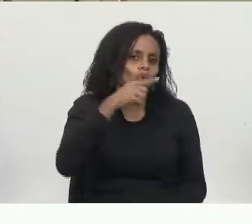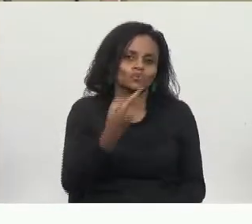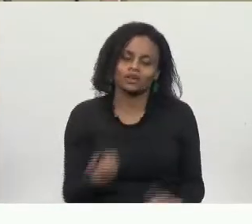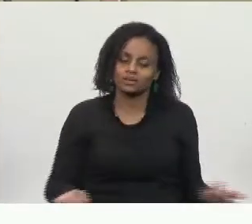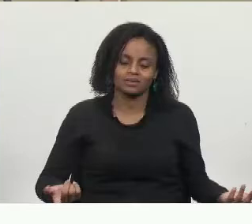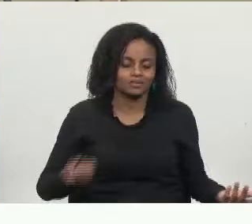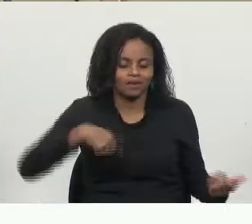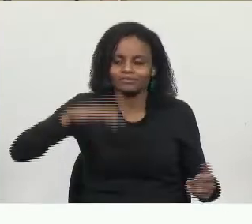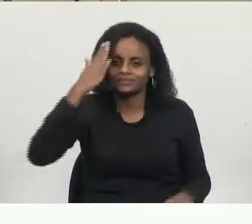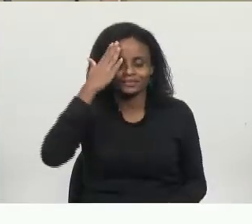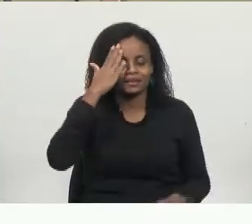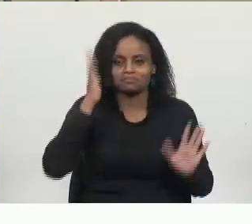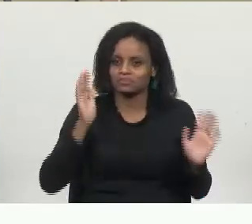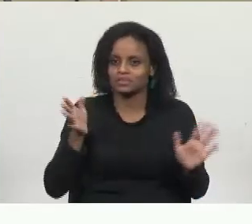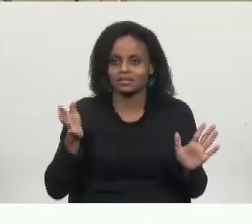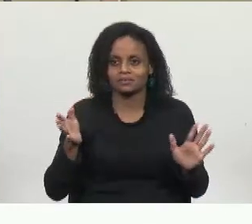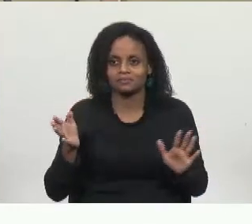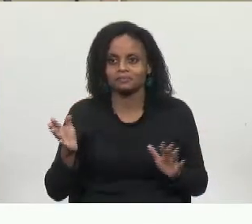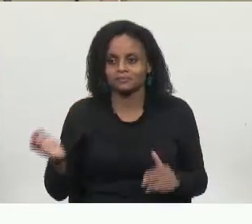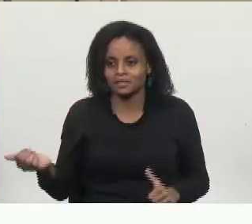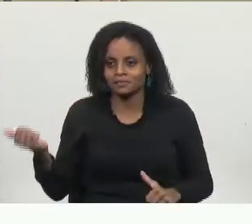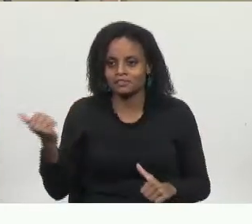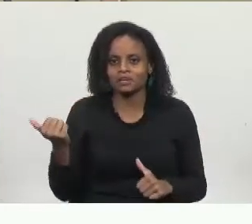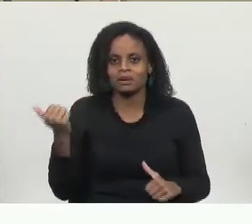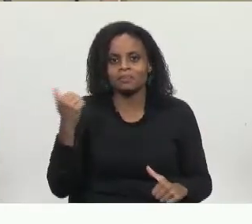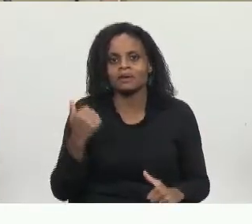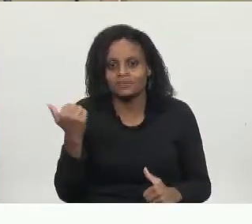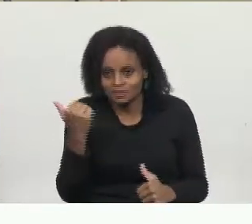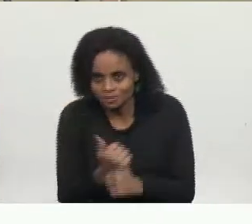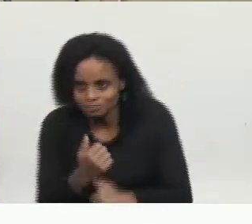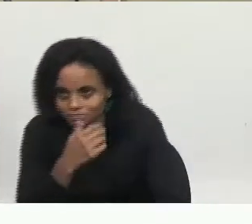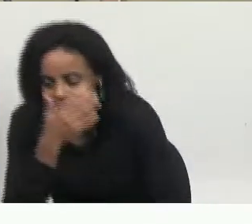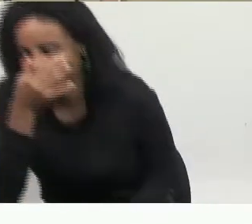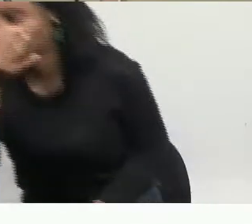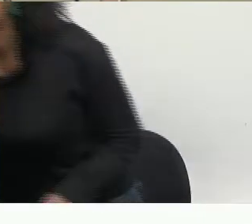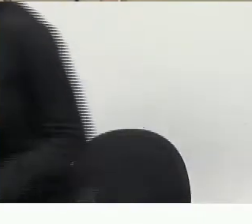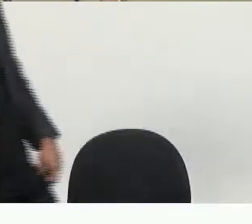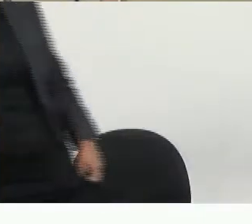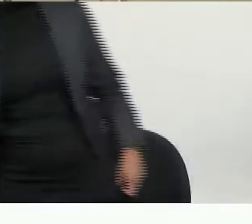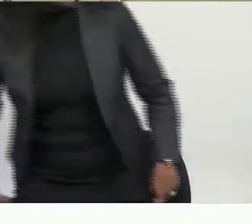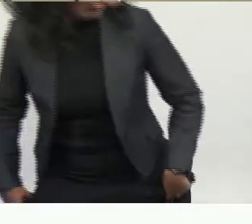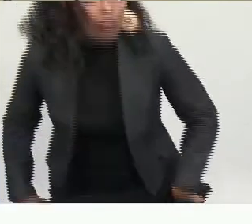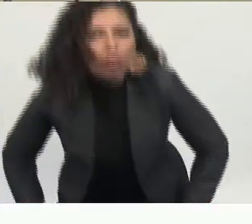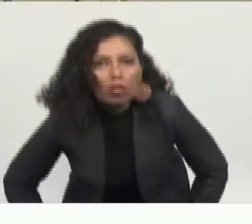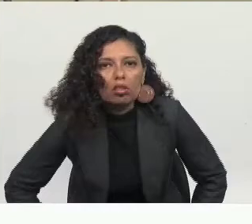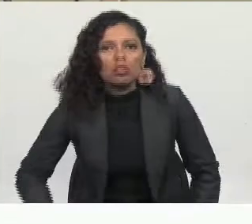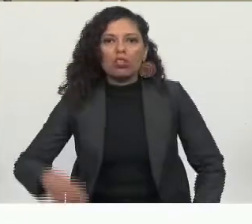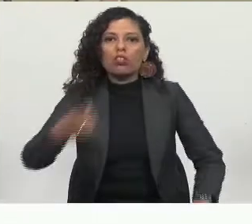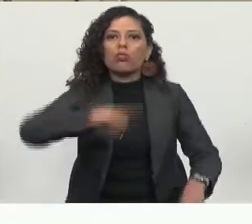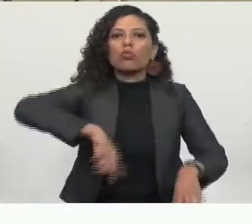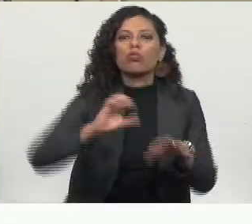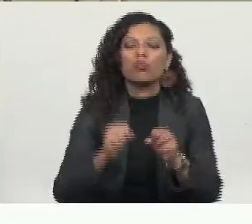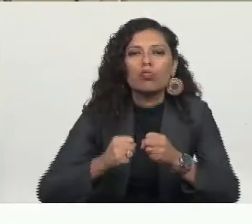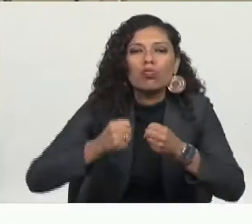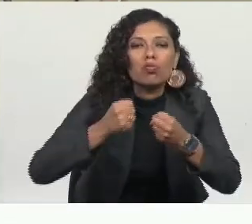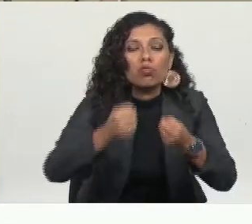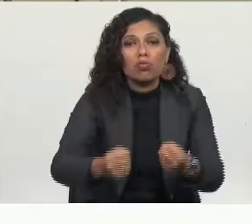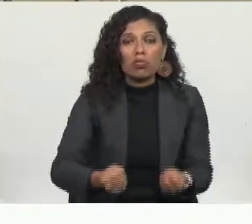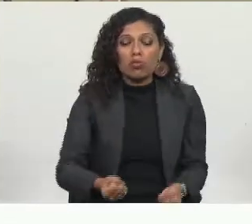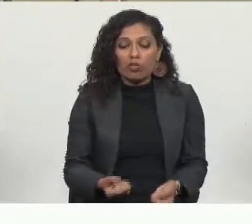que não dá certo. Então nós estamos vendo uma luta inglória contra a